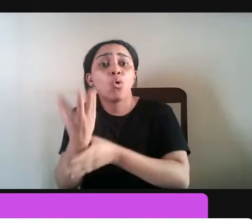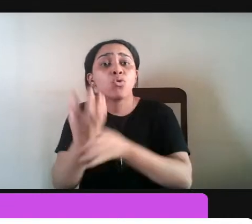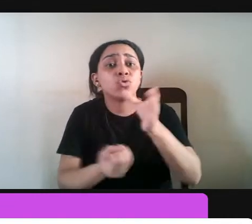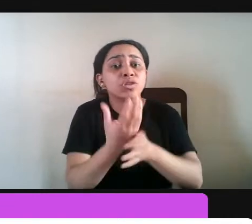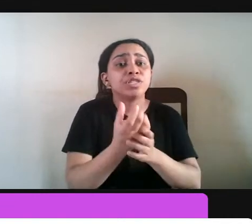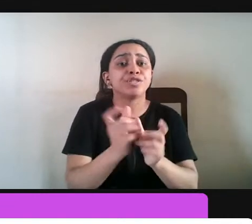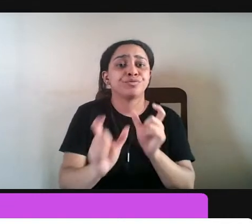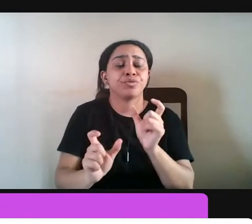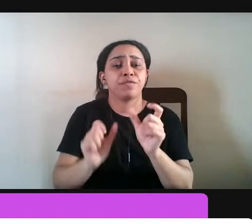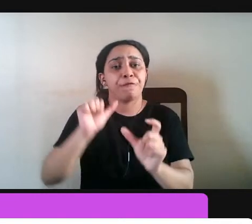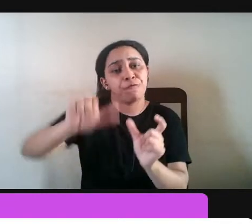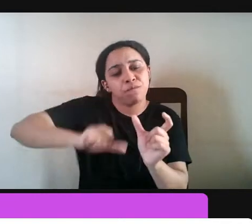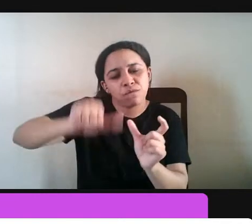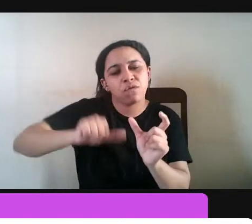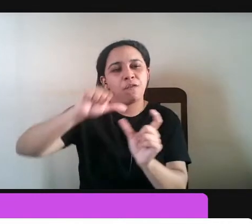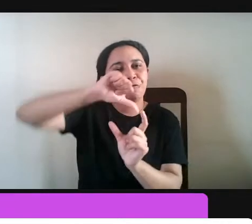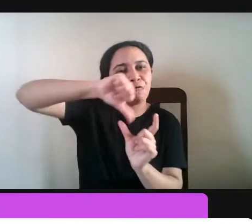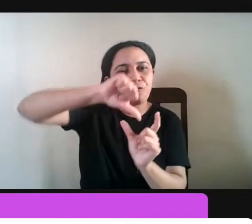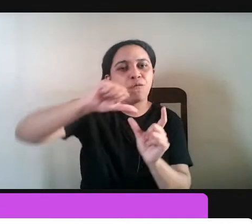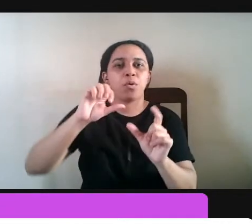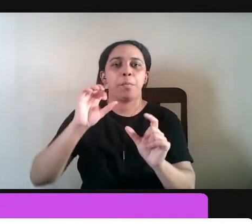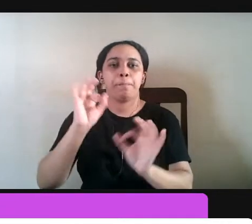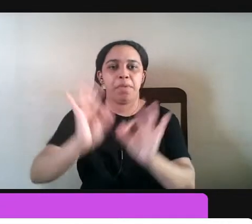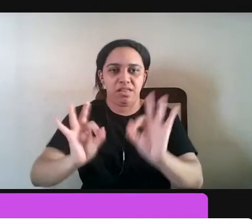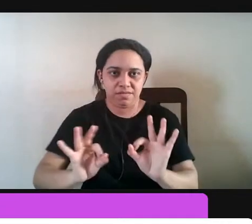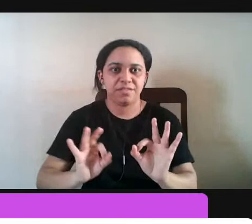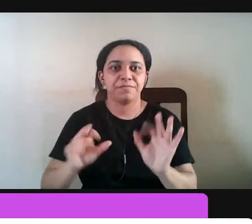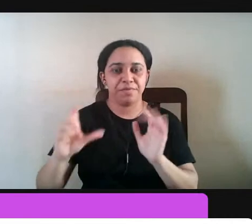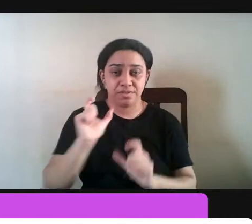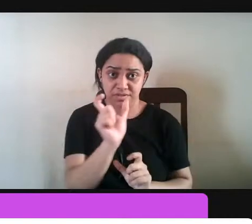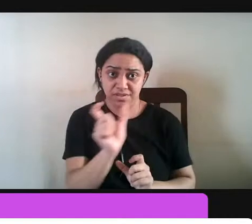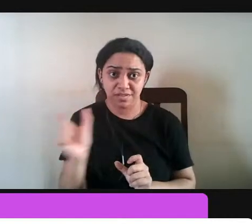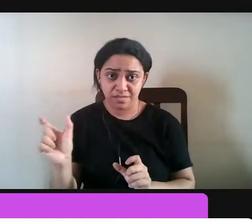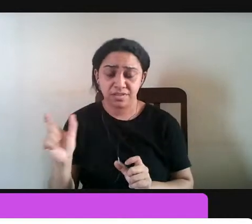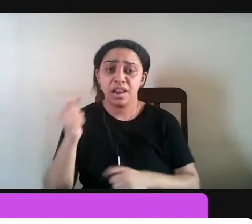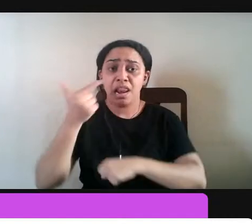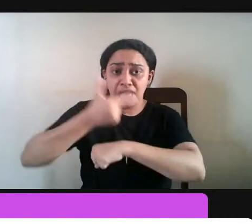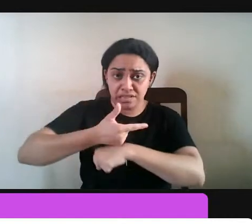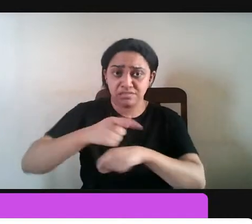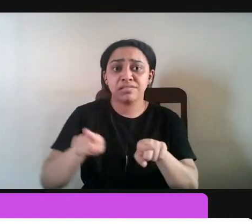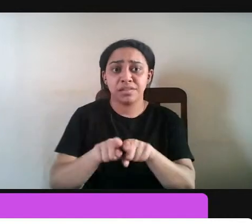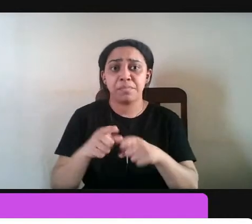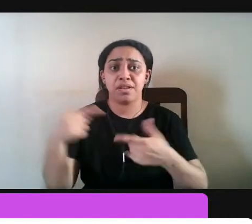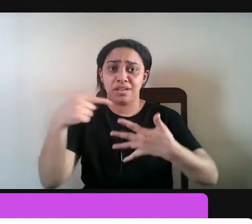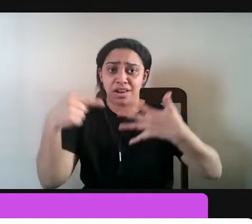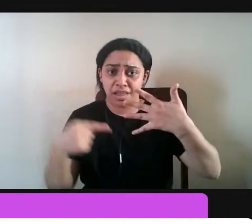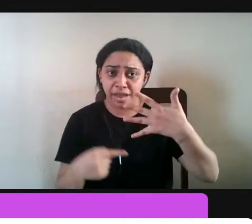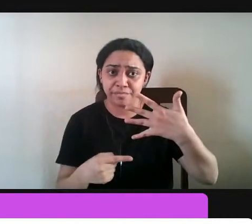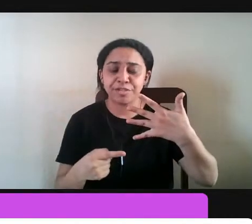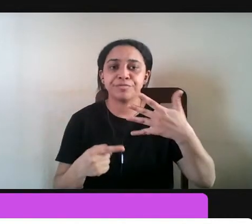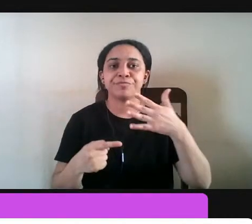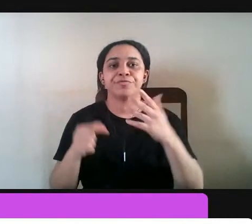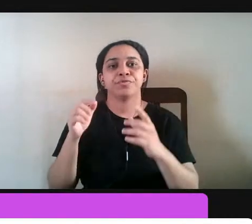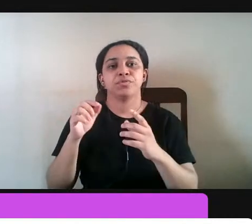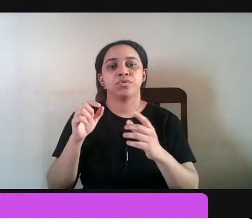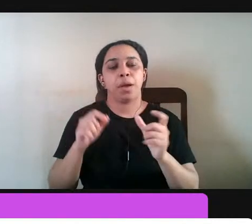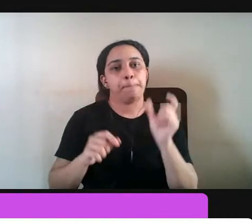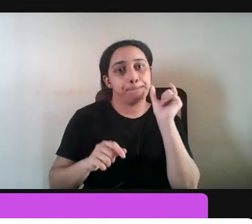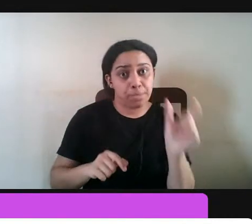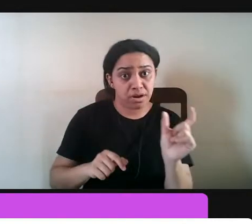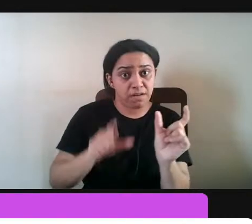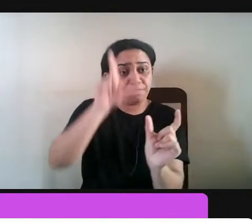O léxico inclui ainda os elementos que usamos para construir novas palavras, prefixos,